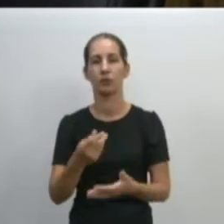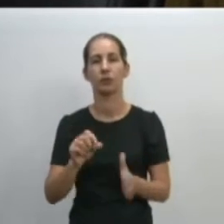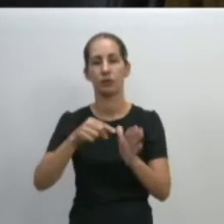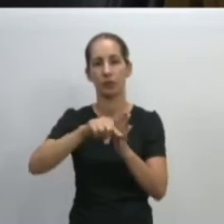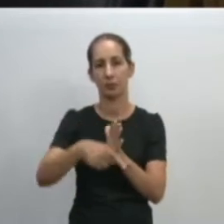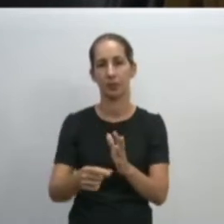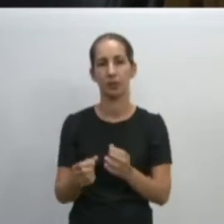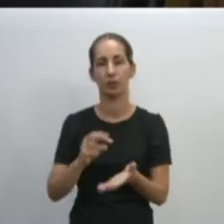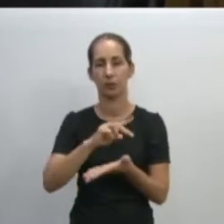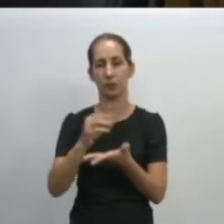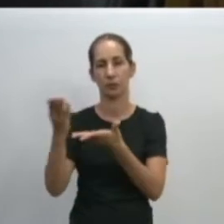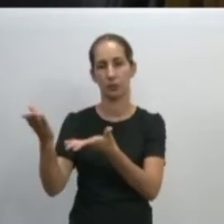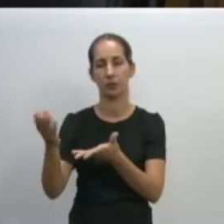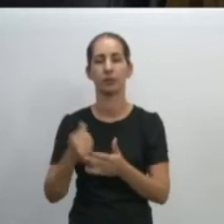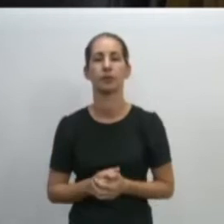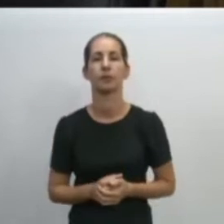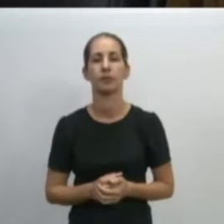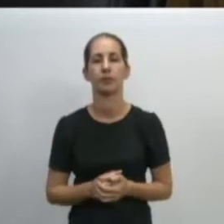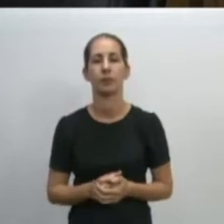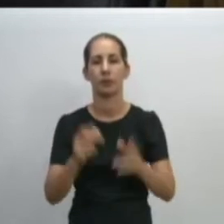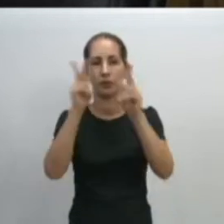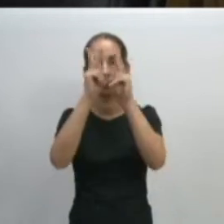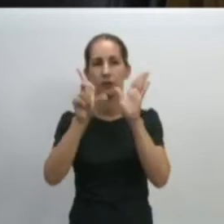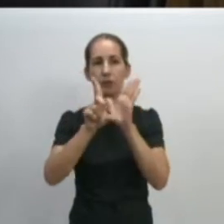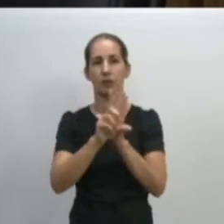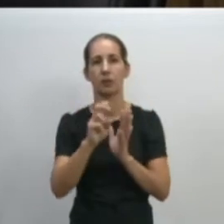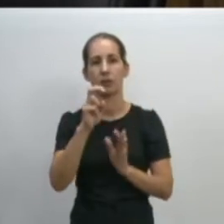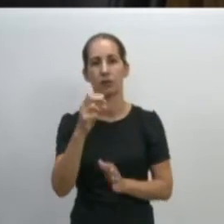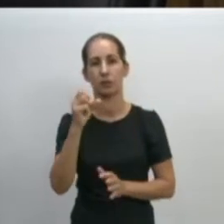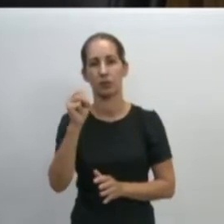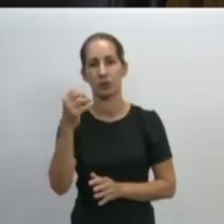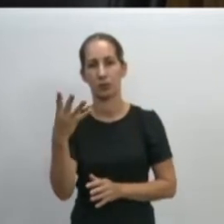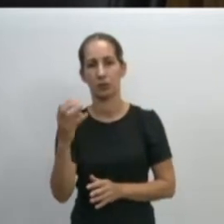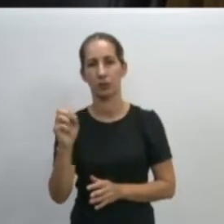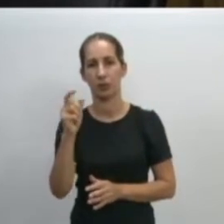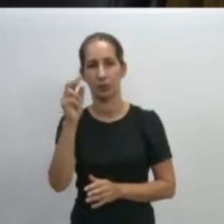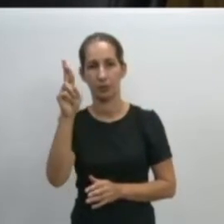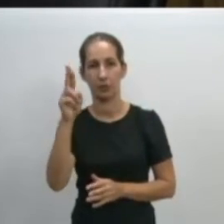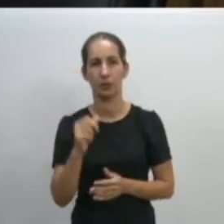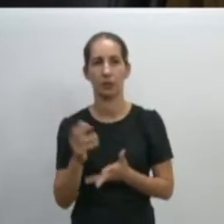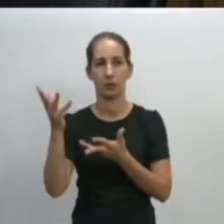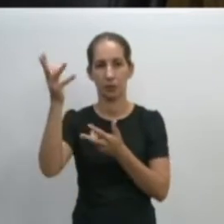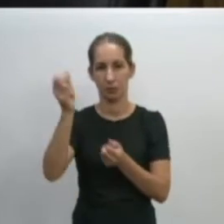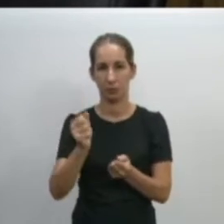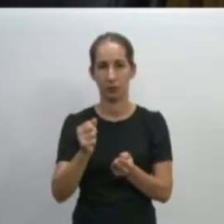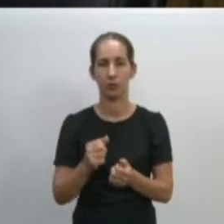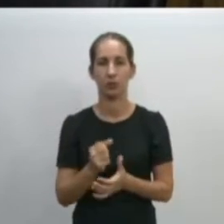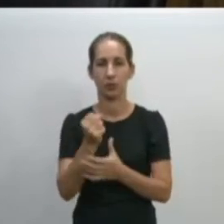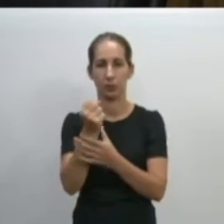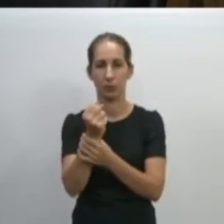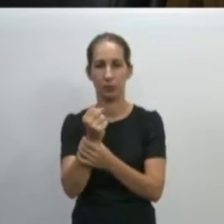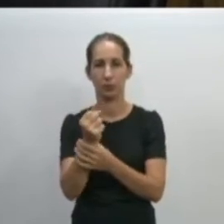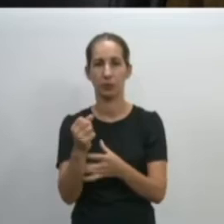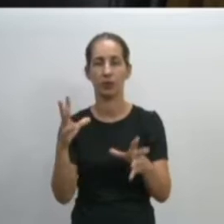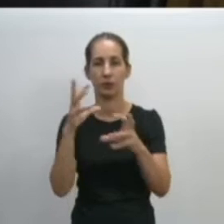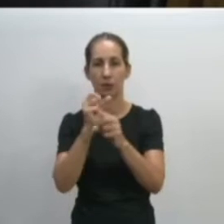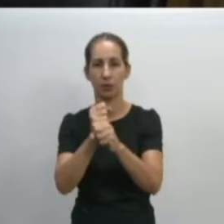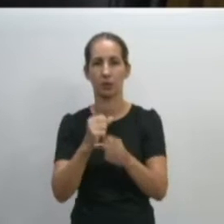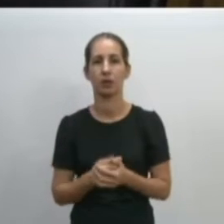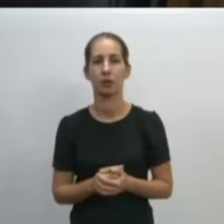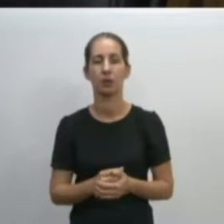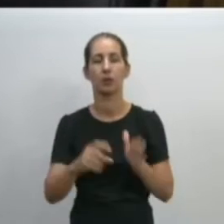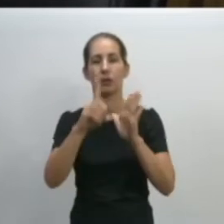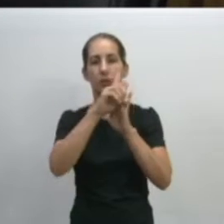da outras providências. Projeto de lei 584, vereador Kleber Fernandes, dispõe sobre a proteção integral